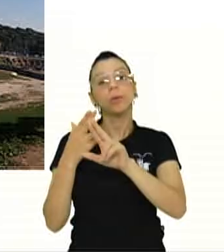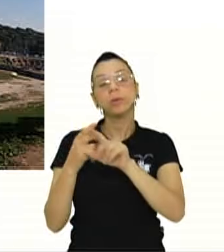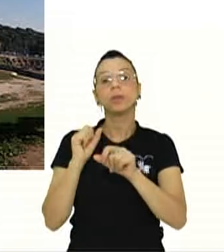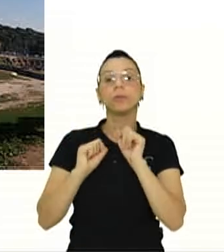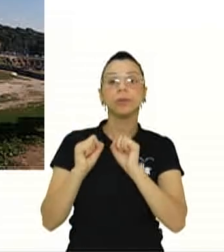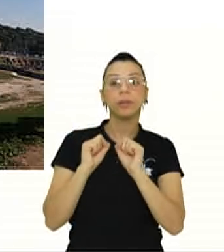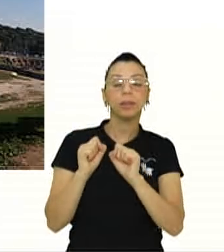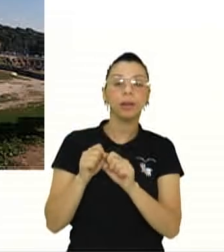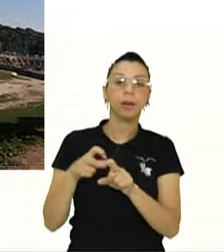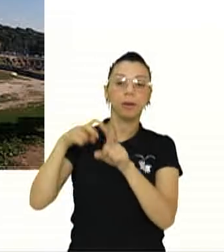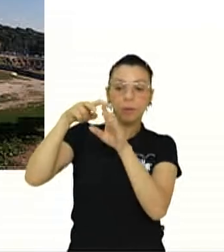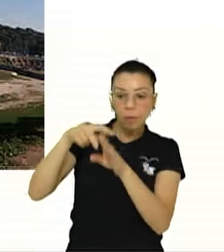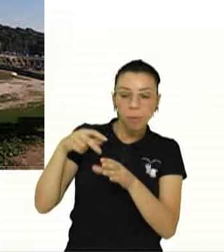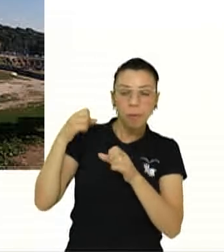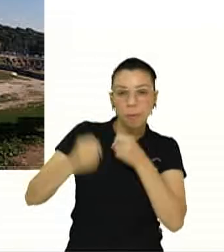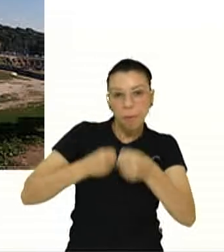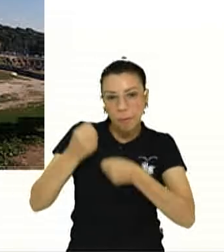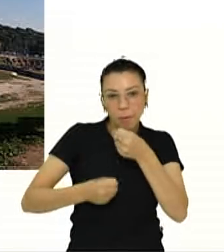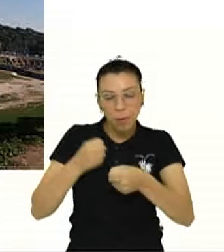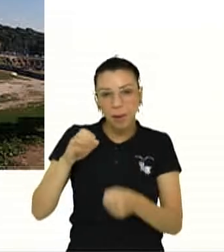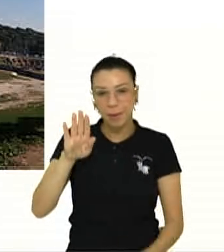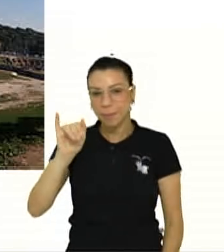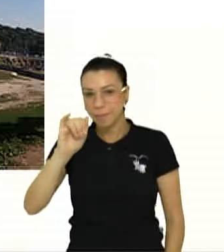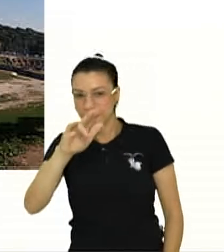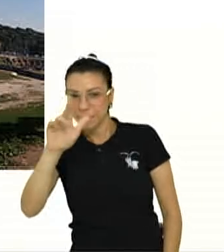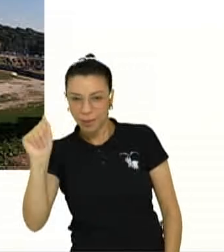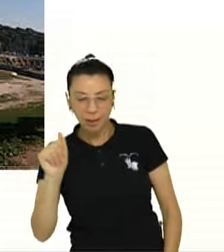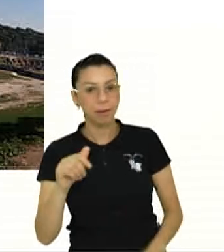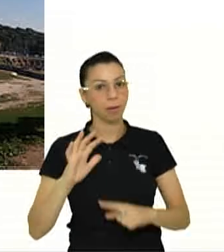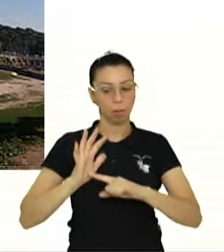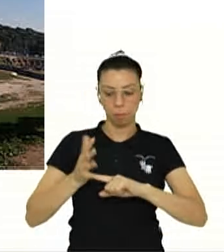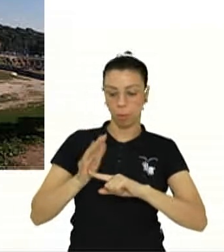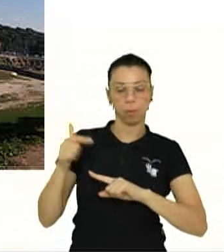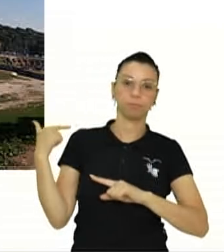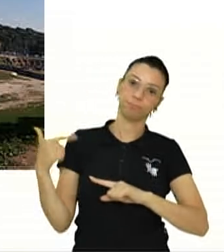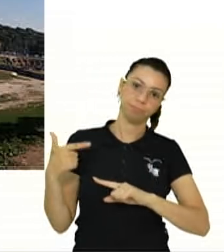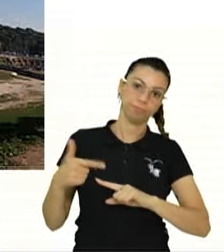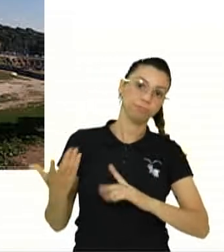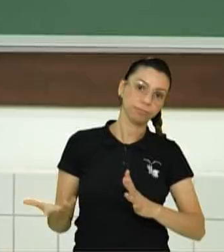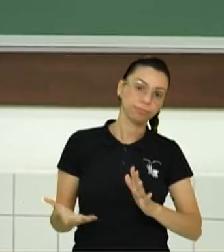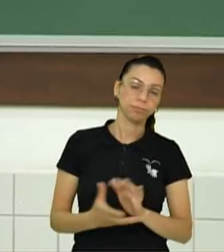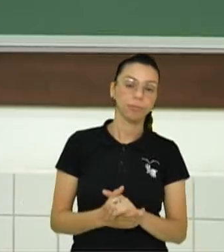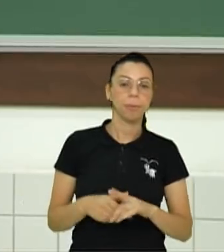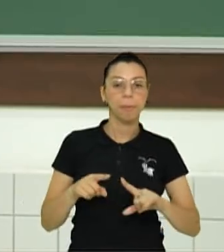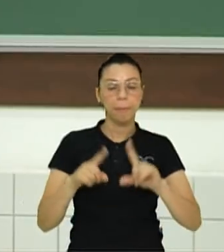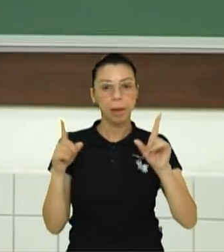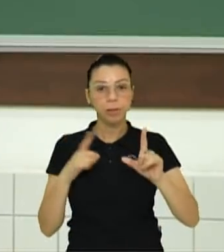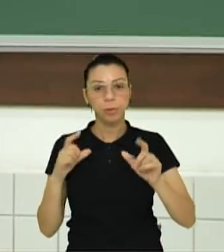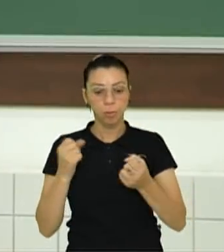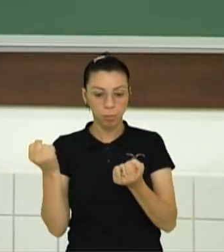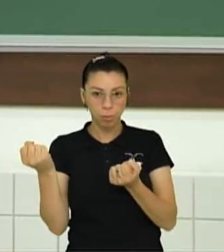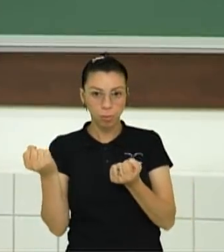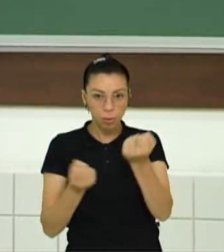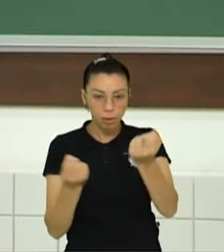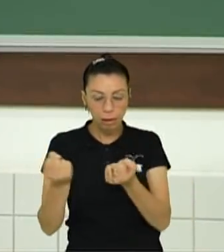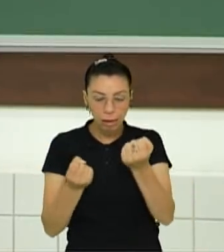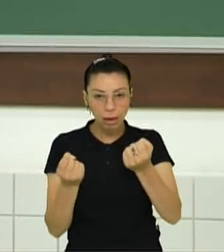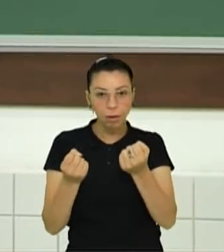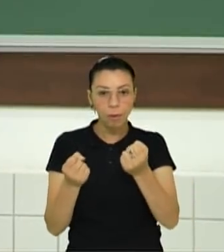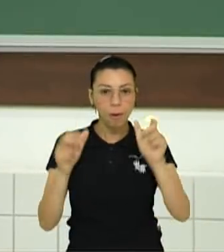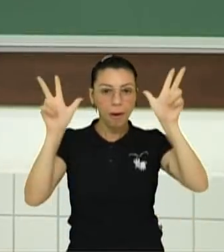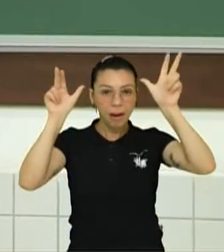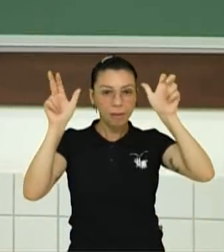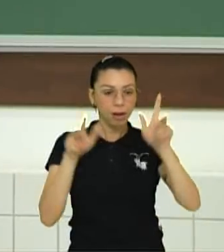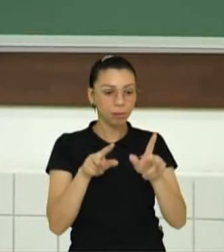corridas de bigas e quadrigas. O que é isso, professor? Não há motores, como em Indianápolis, Mas tinham carros com 2 cavalos, chamados